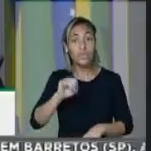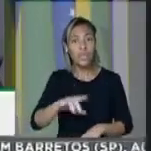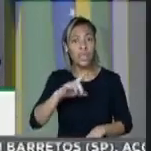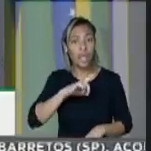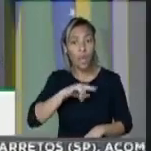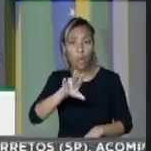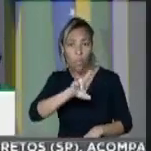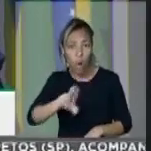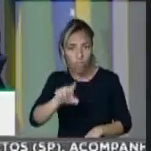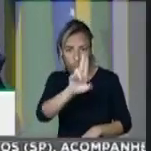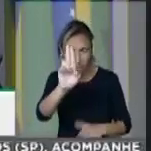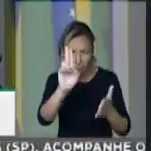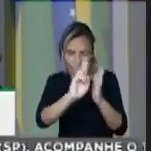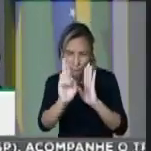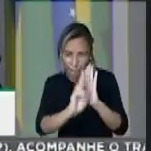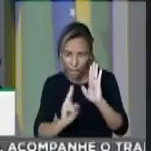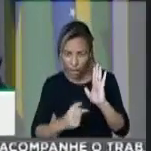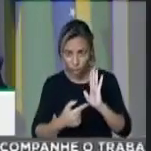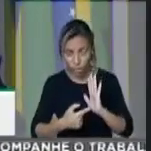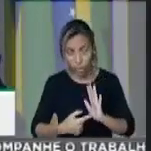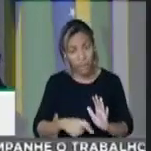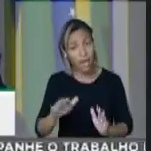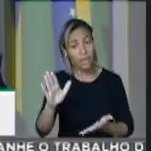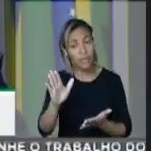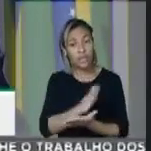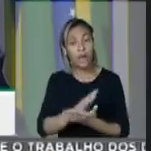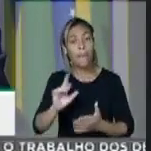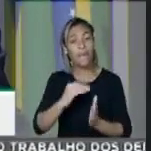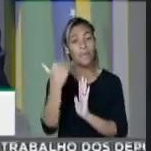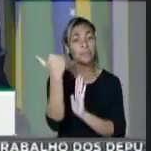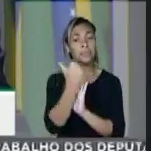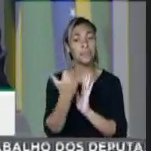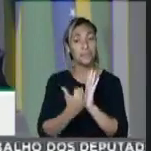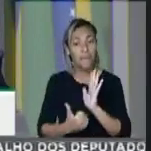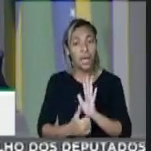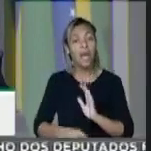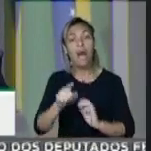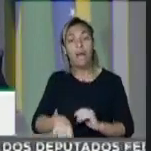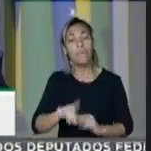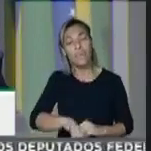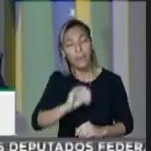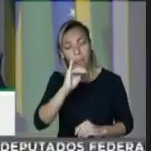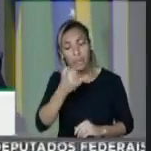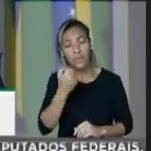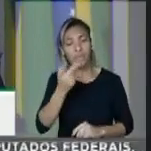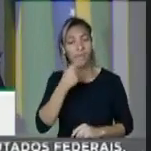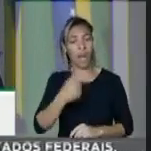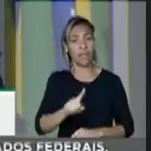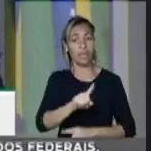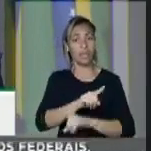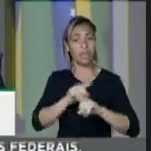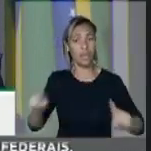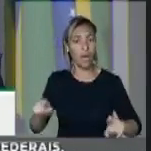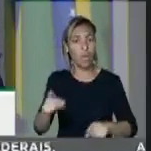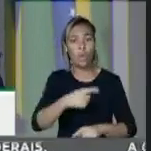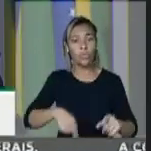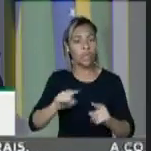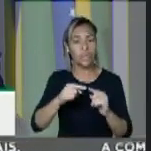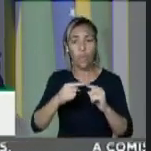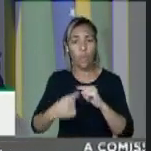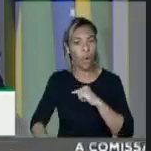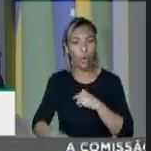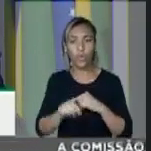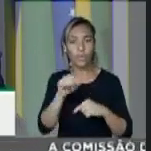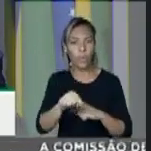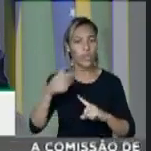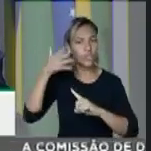citei o nome de vossas excelências apenas para lhes dar a chance de dizerem não. Nós não concordamos